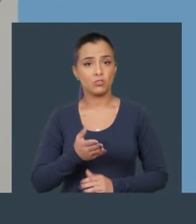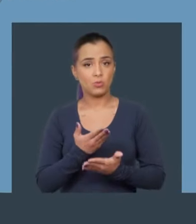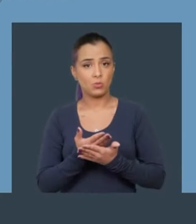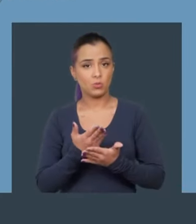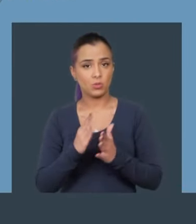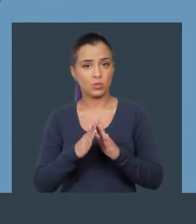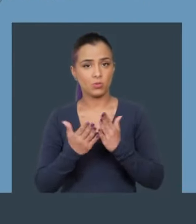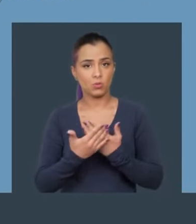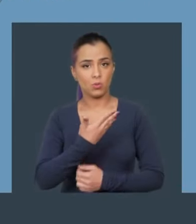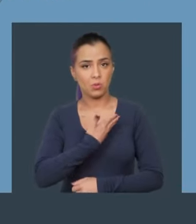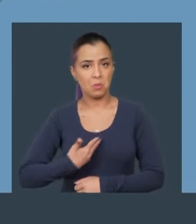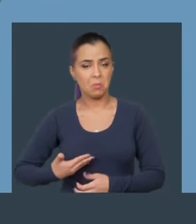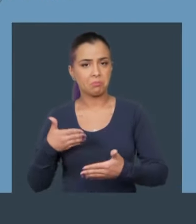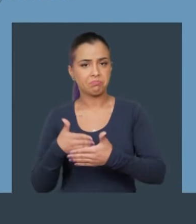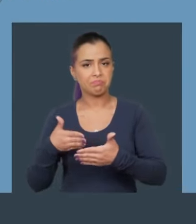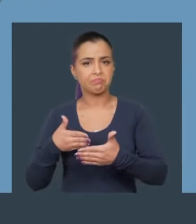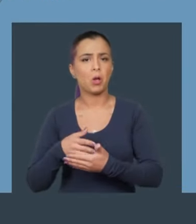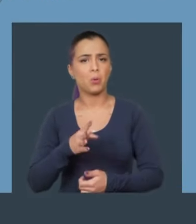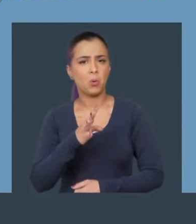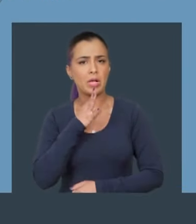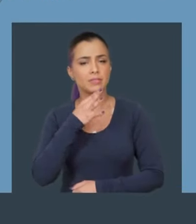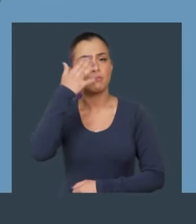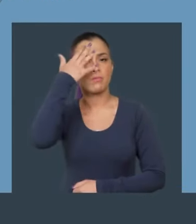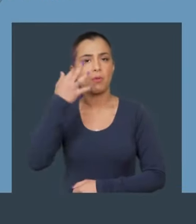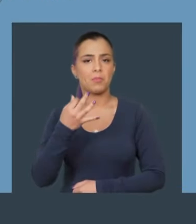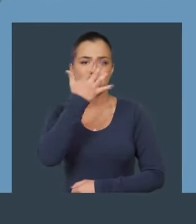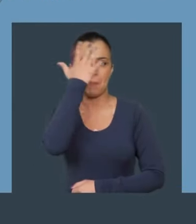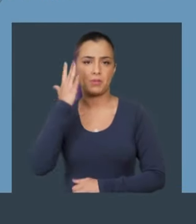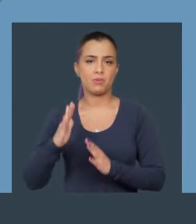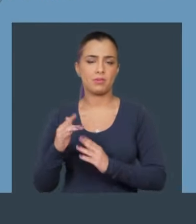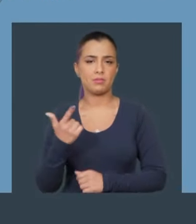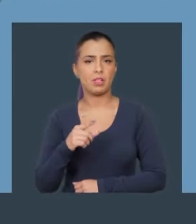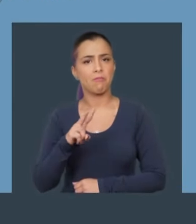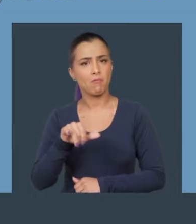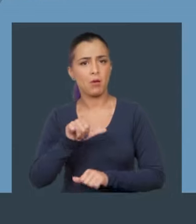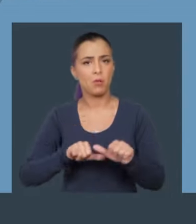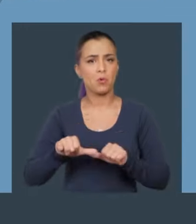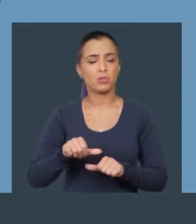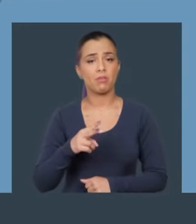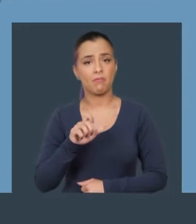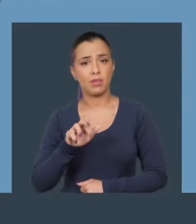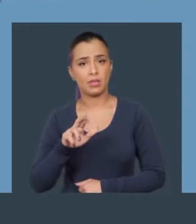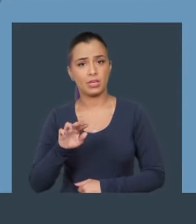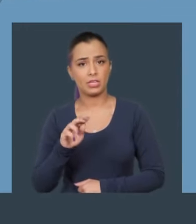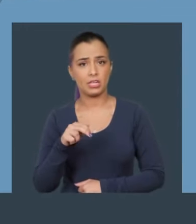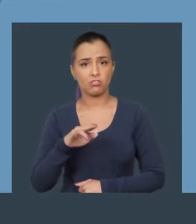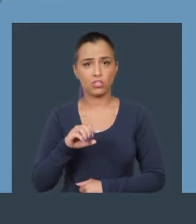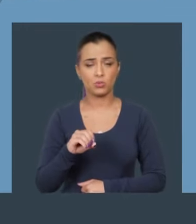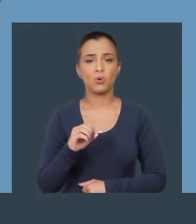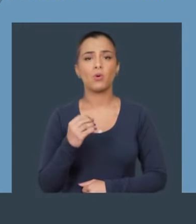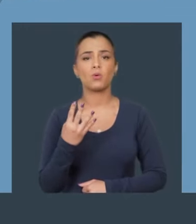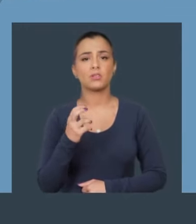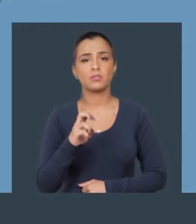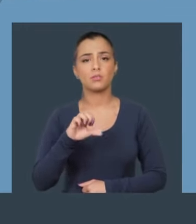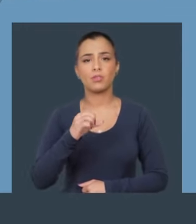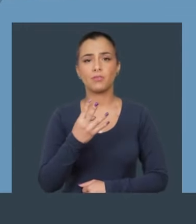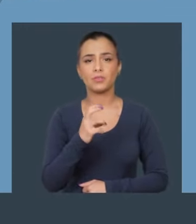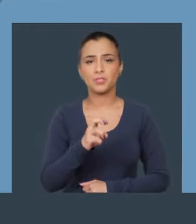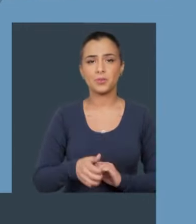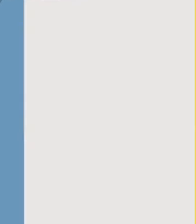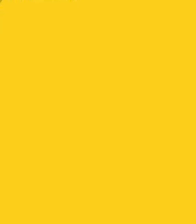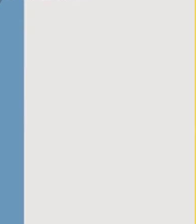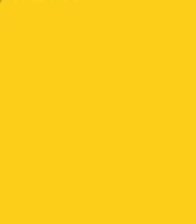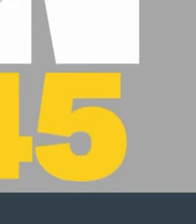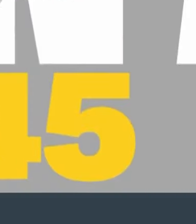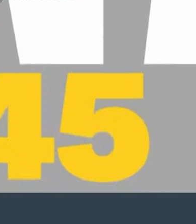Estudei em escola pública, venci obstáculos. Entenda a de quem não tem onde morar. Vamos mudar isso. Sou Vera Sraxano, 45, 9, 45.